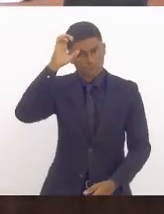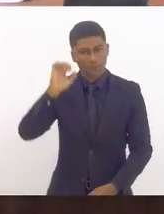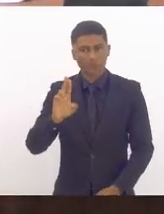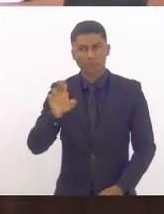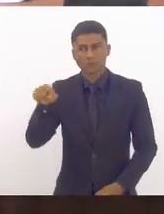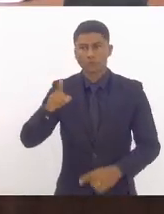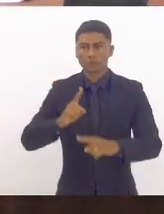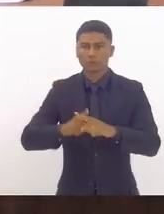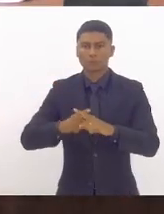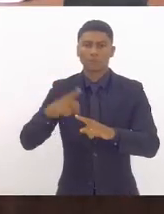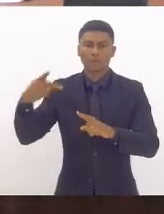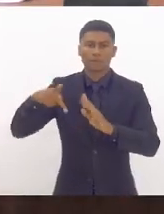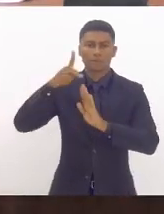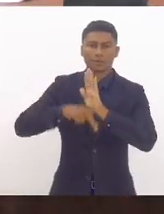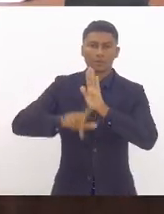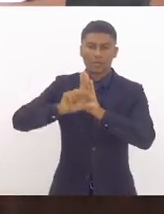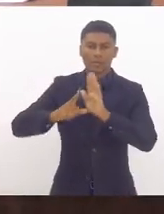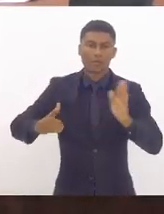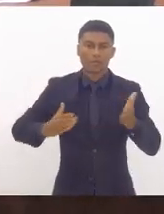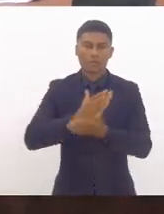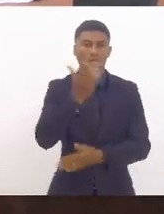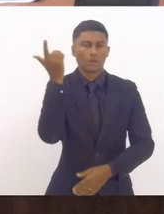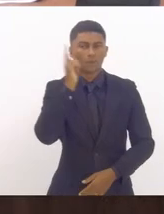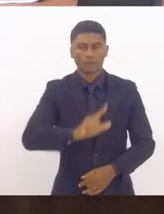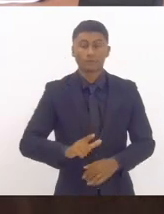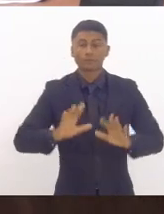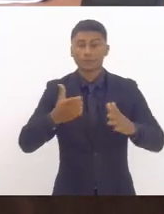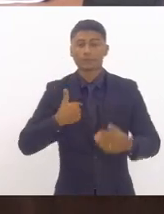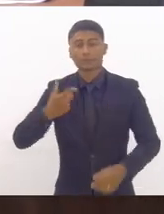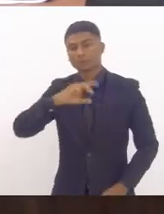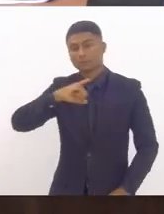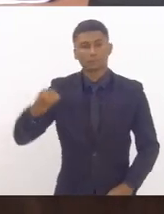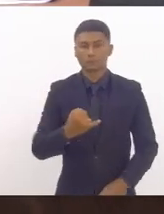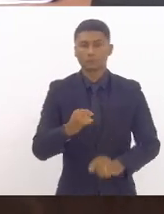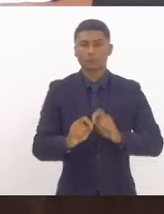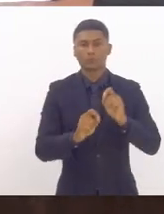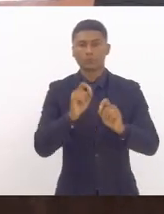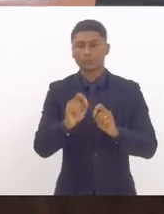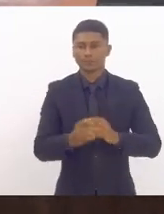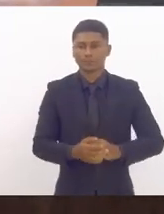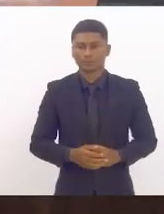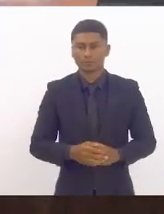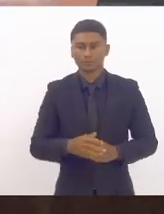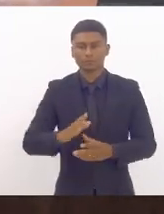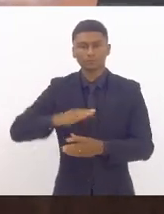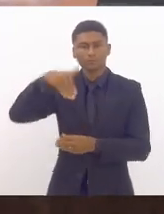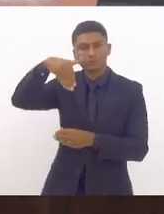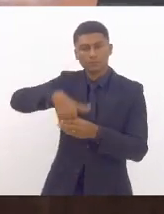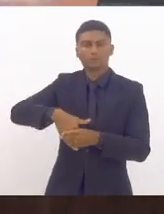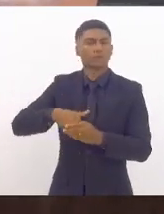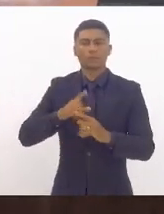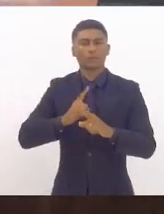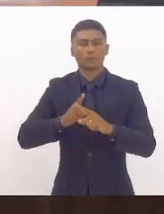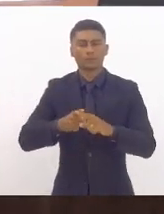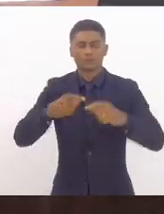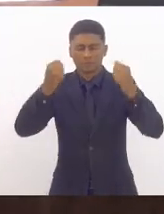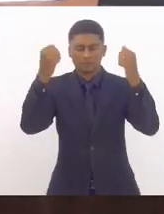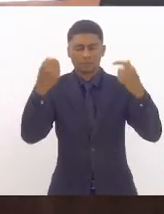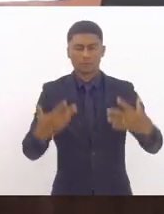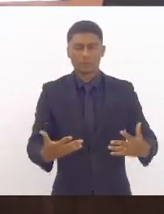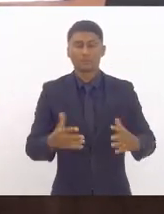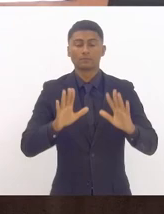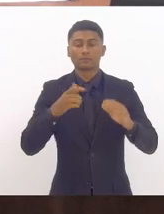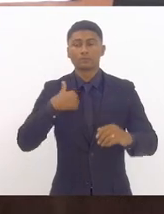aprovação do projeto, a todos os deputados, mas eu quero aproveitar essa declaração de voto e agradecer